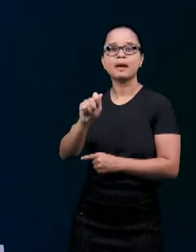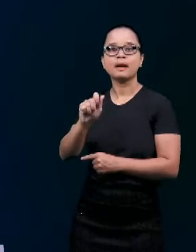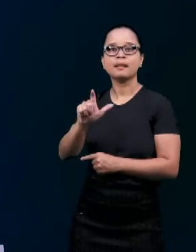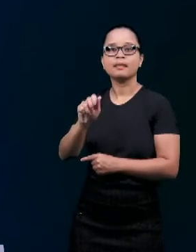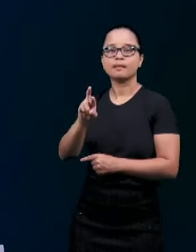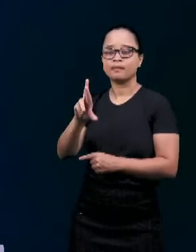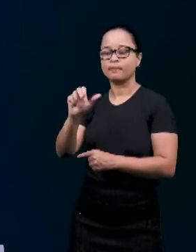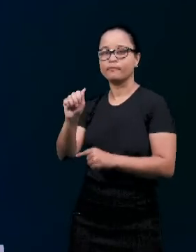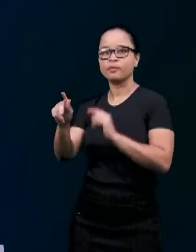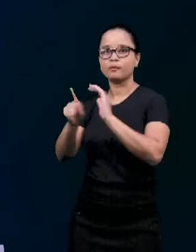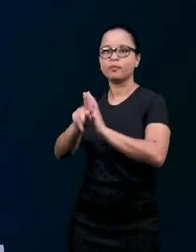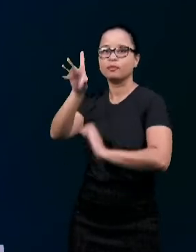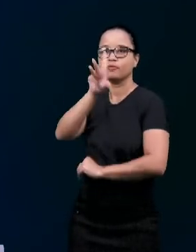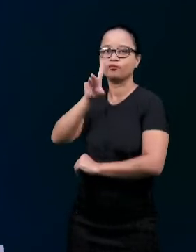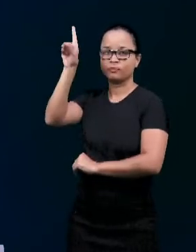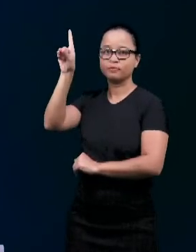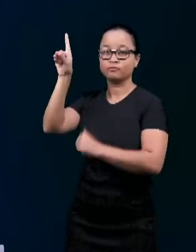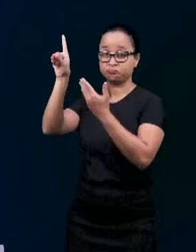Deus."